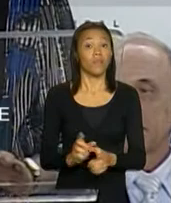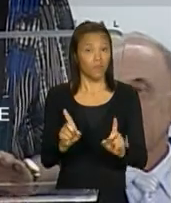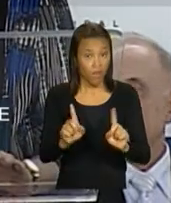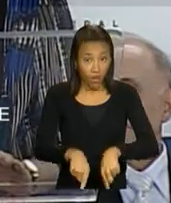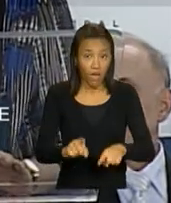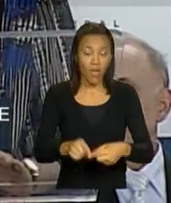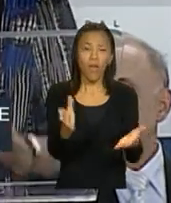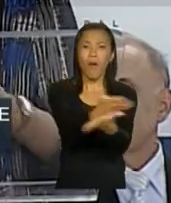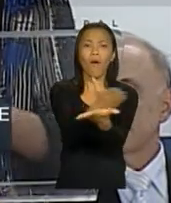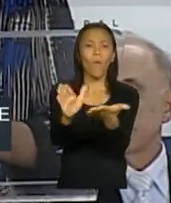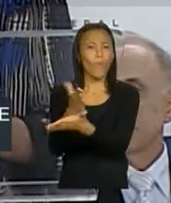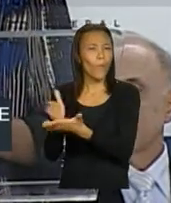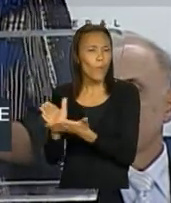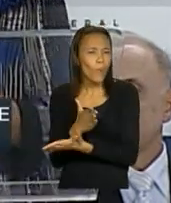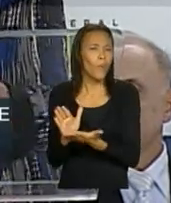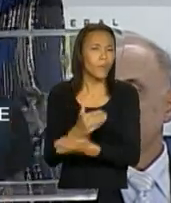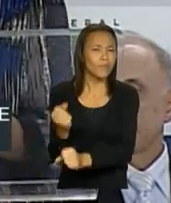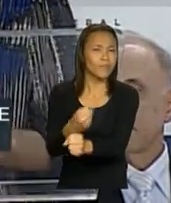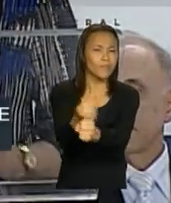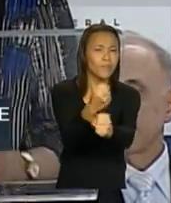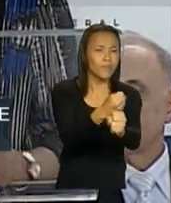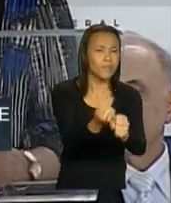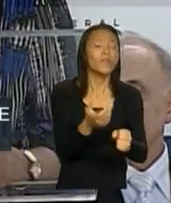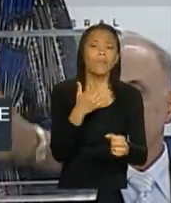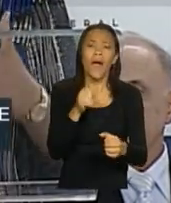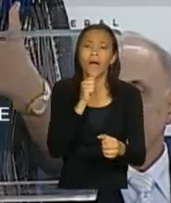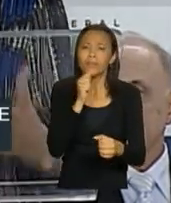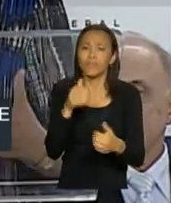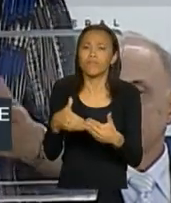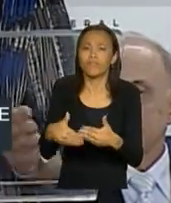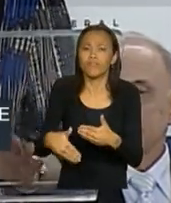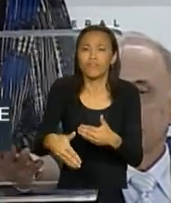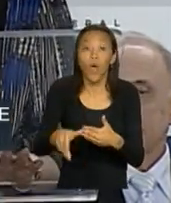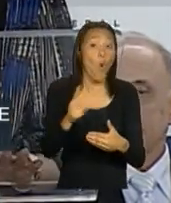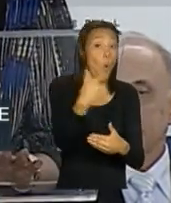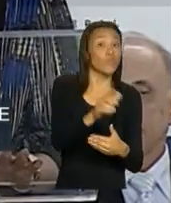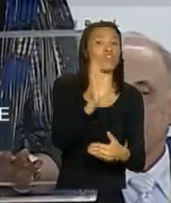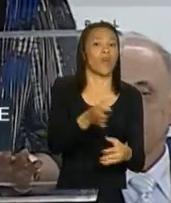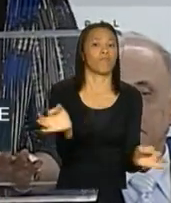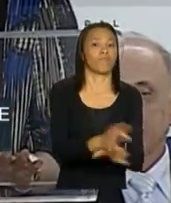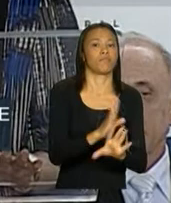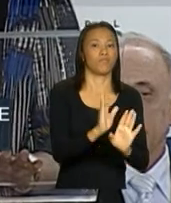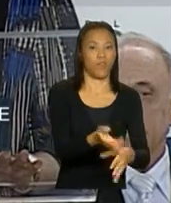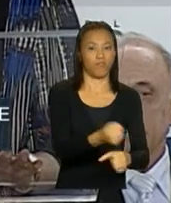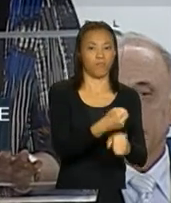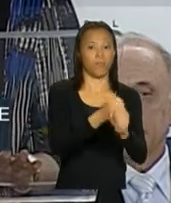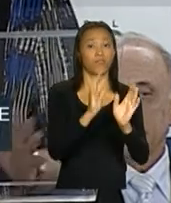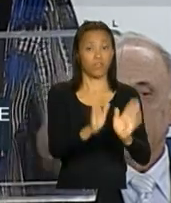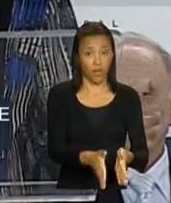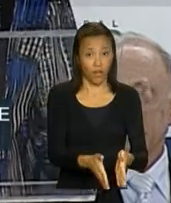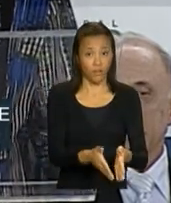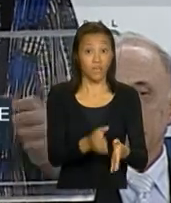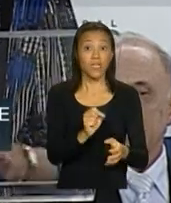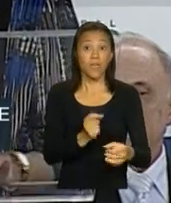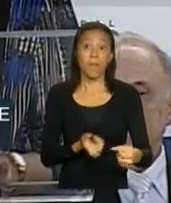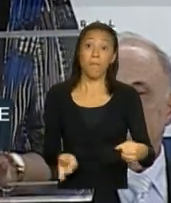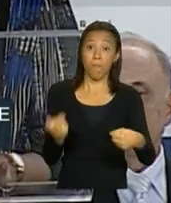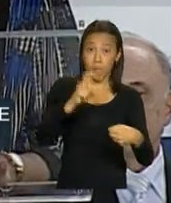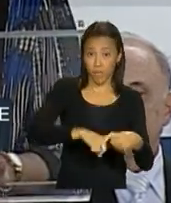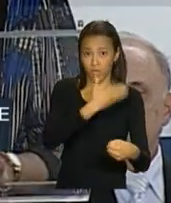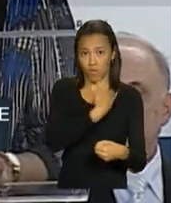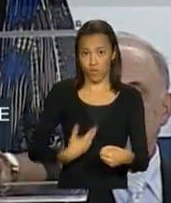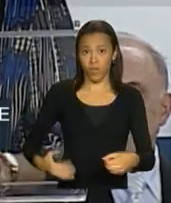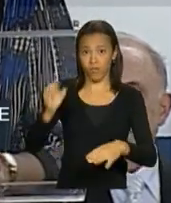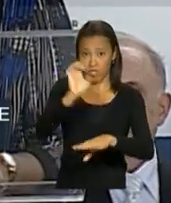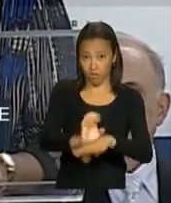são algumas ainda estão em andamento outra já foram concluídas e em parceria entre o governo